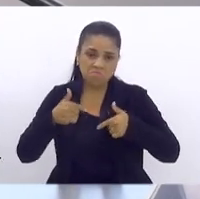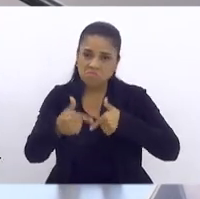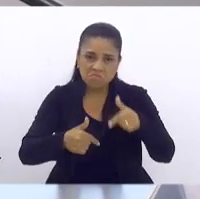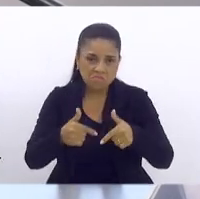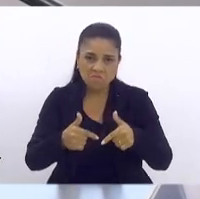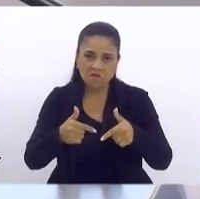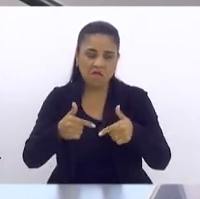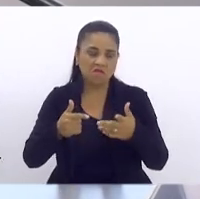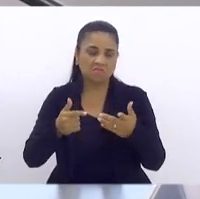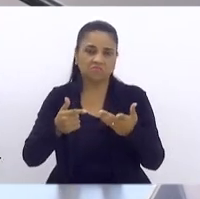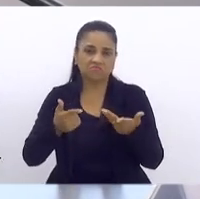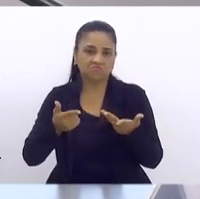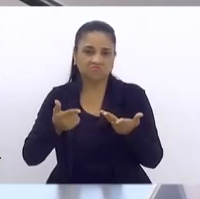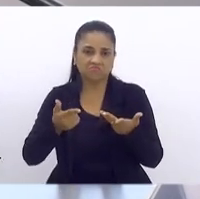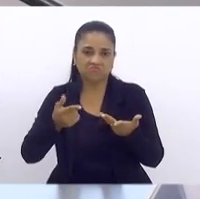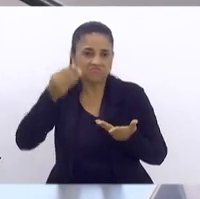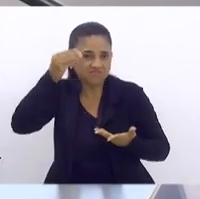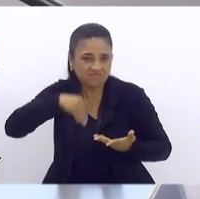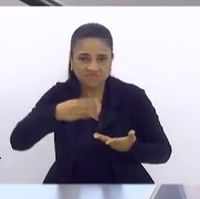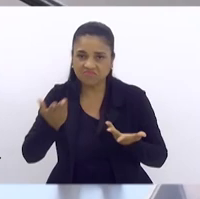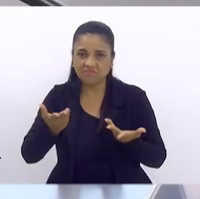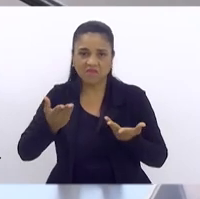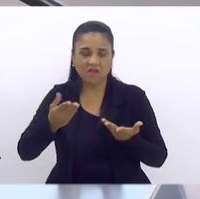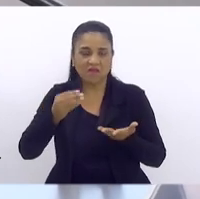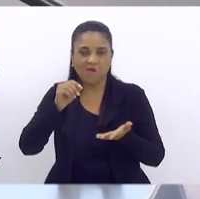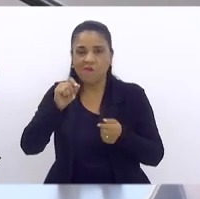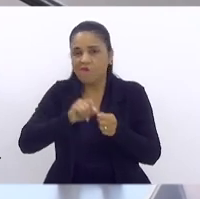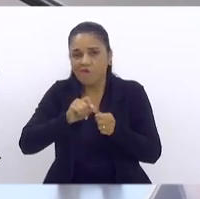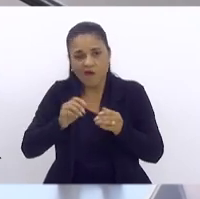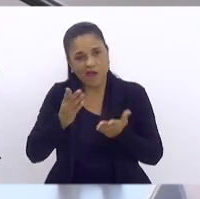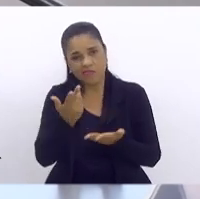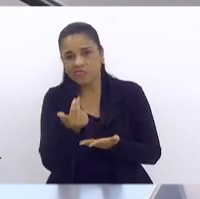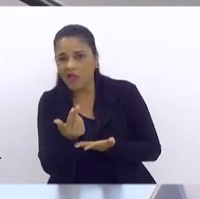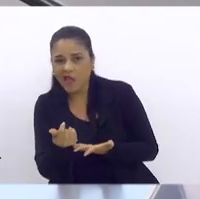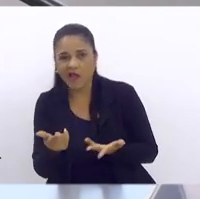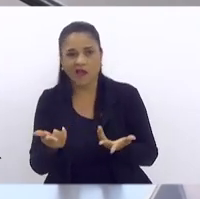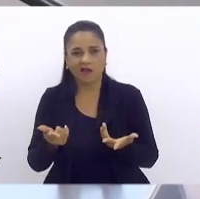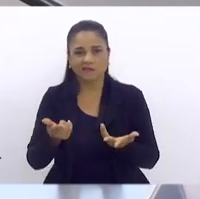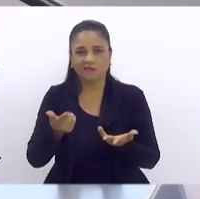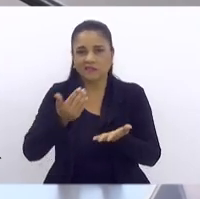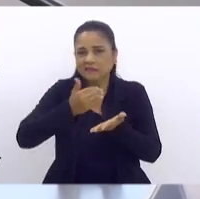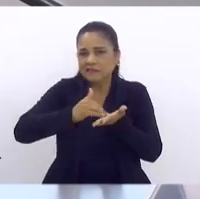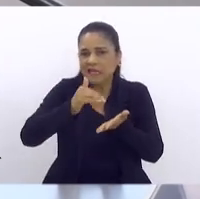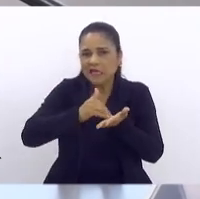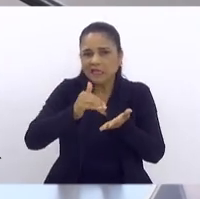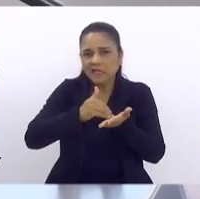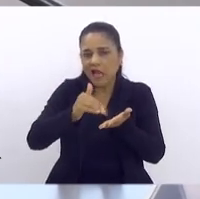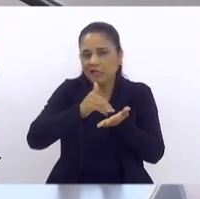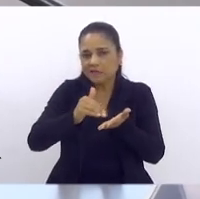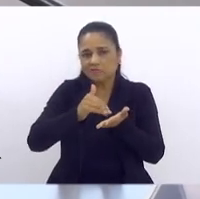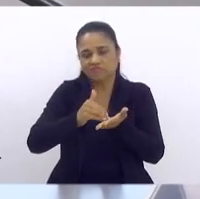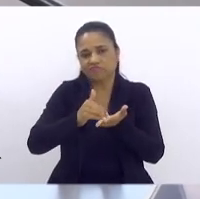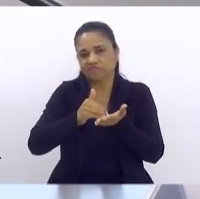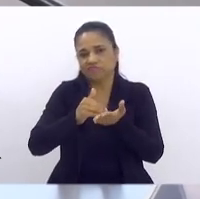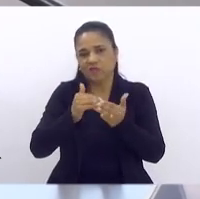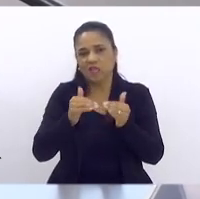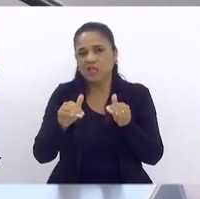que está em padrões de um ministério, um secretariado de baixo nível, etc., etc. E